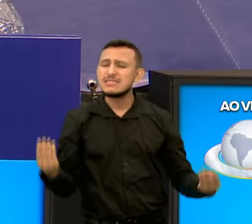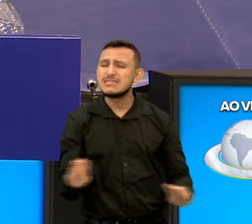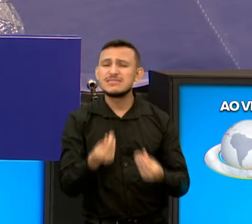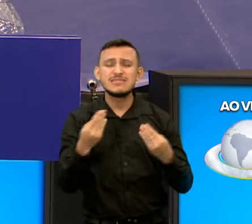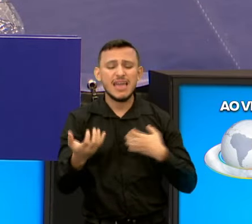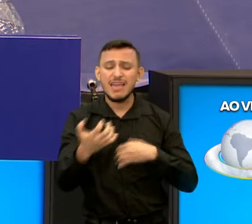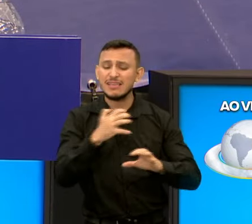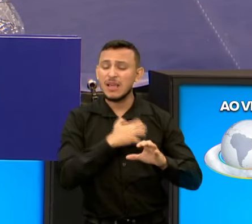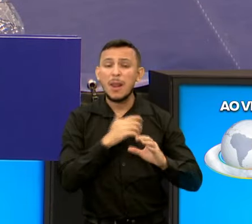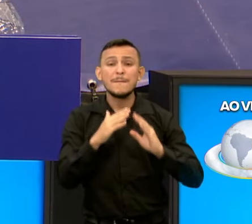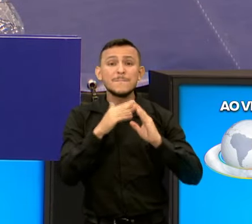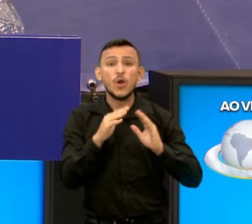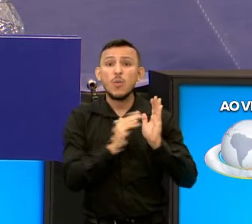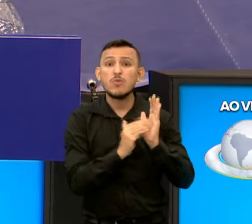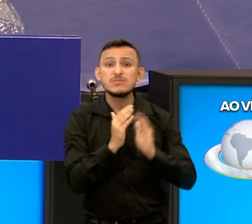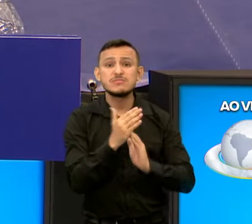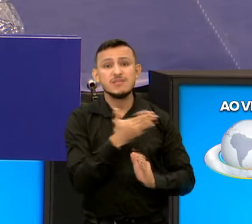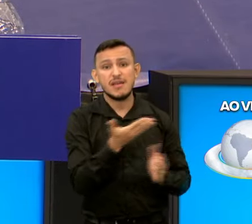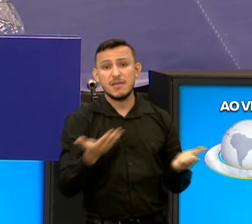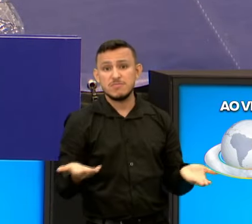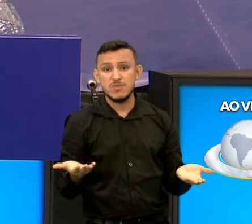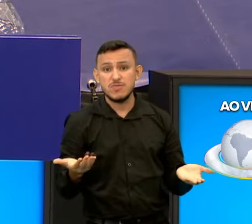ele não mora aqui, ele mora no Eusébio.